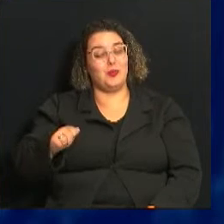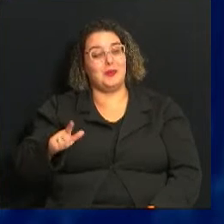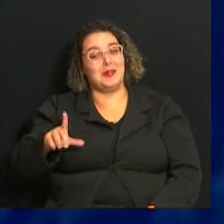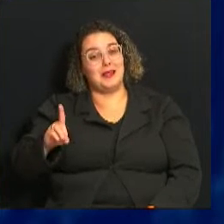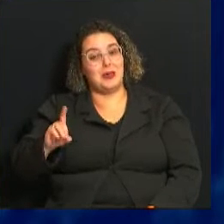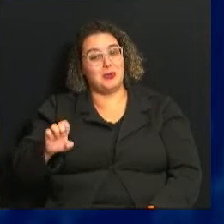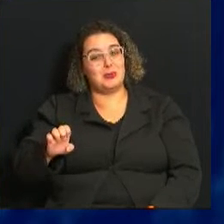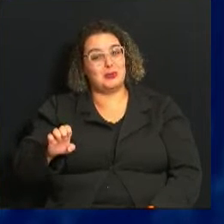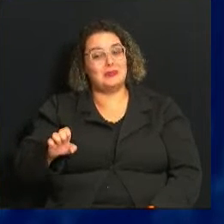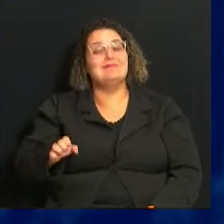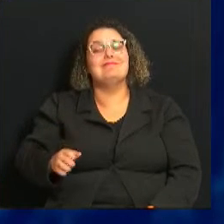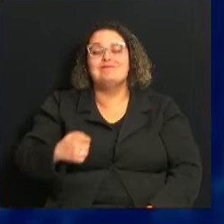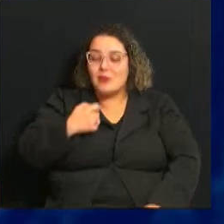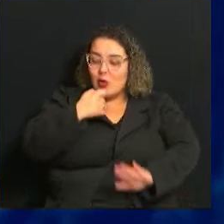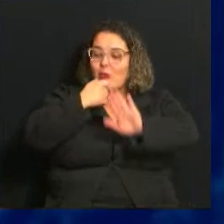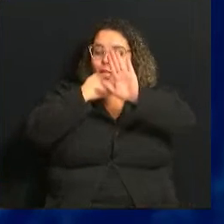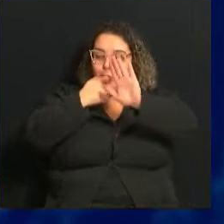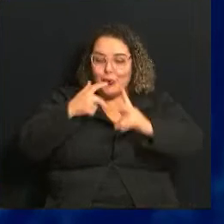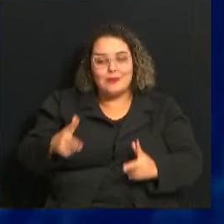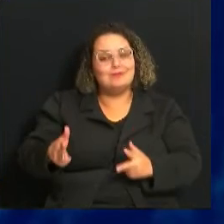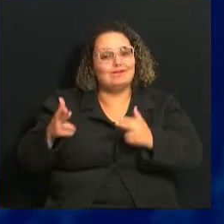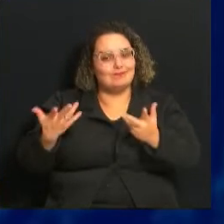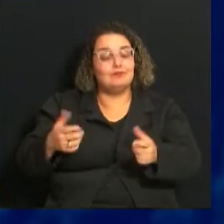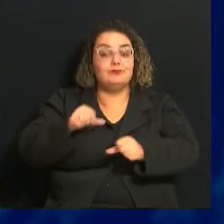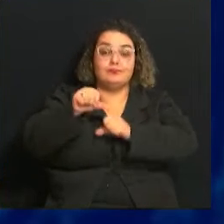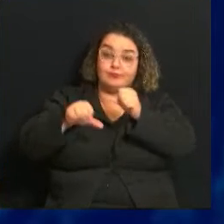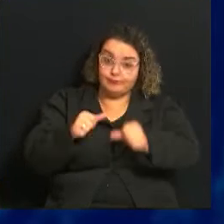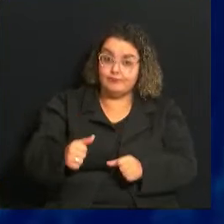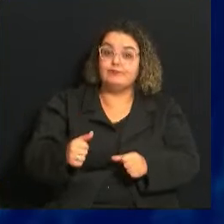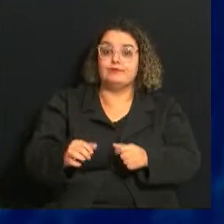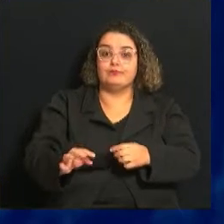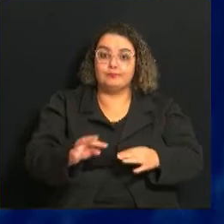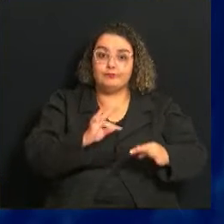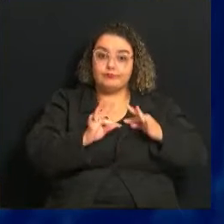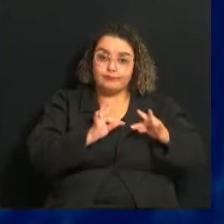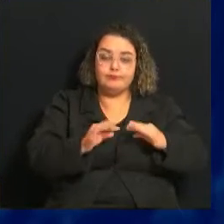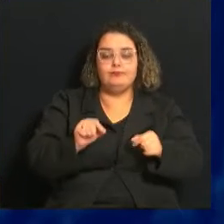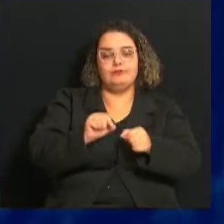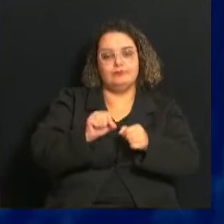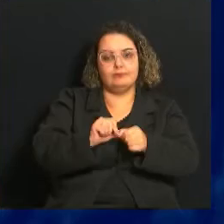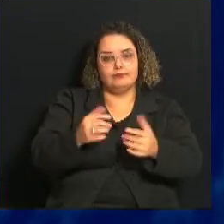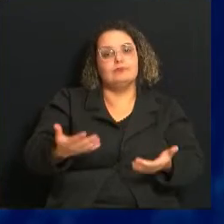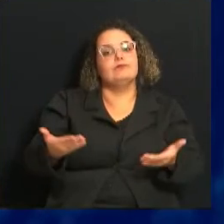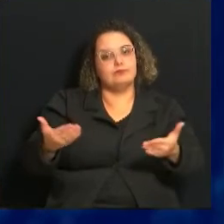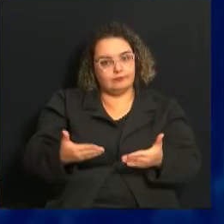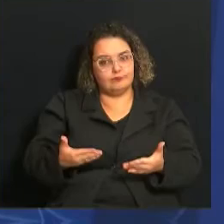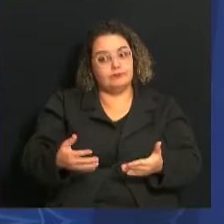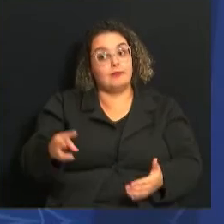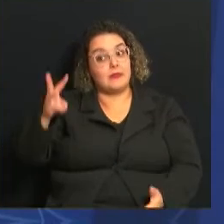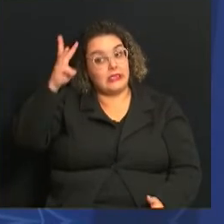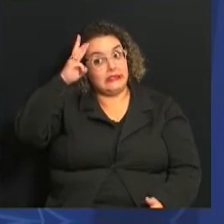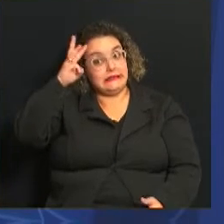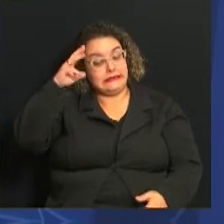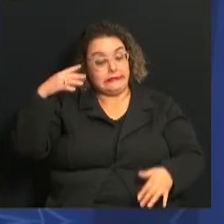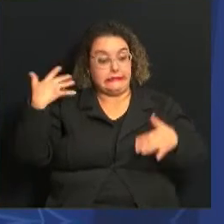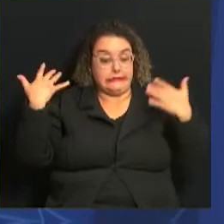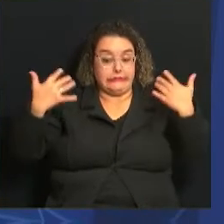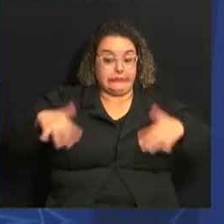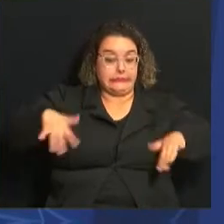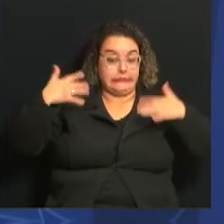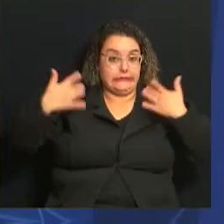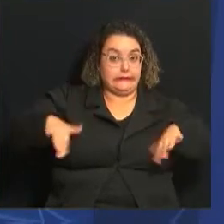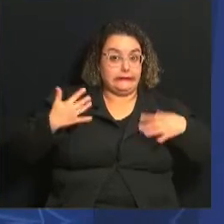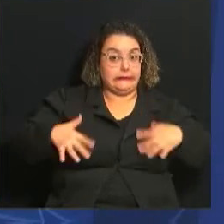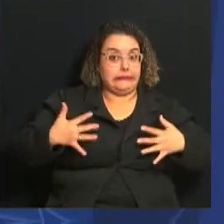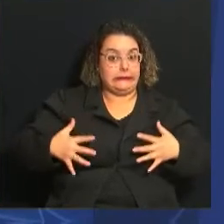suspenso. Então são alterações que o treinador fará para hoje à noite. Terça-feira de jogos tensos, hein, para os campineiros.